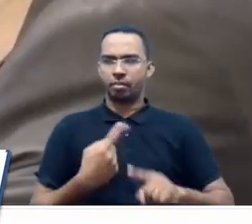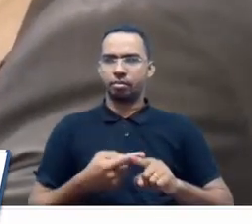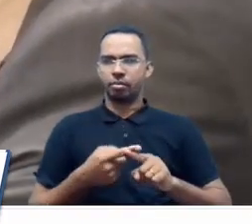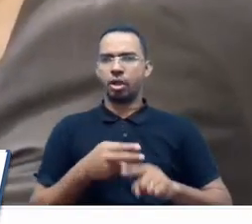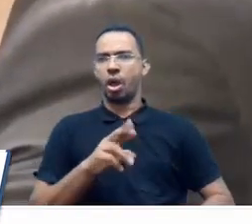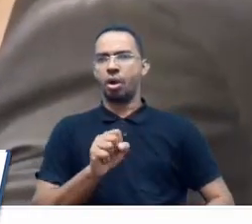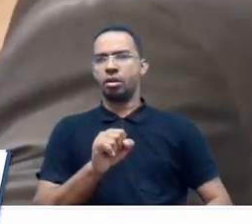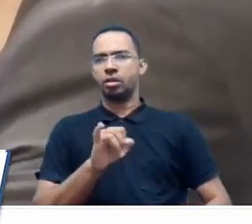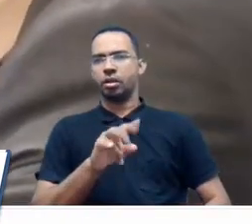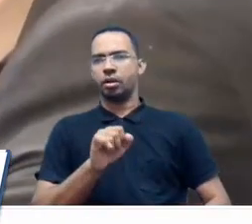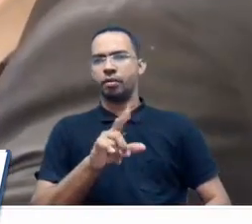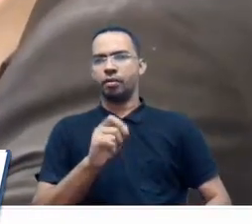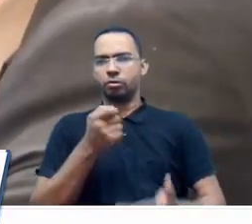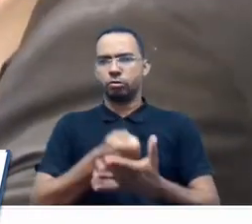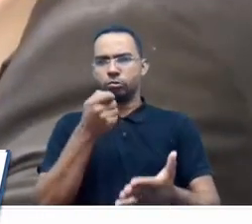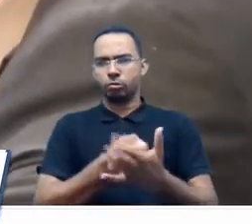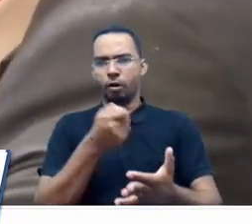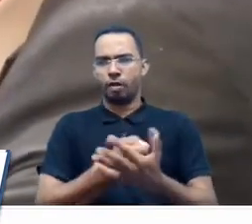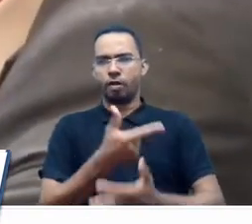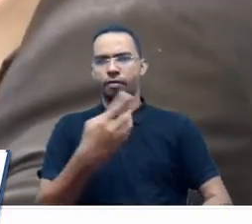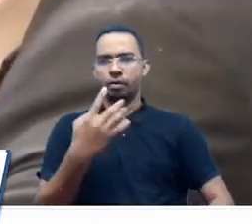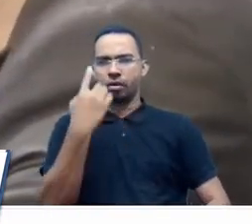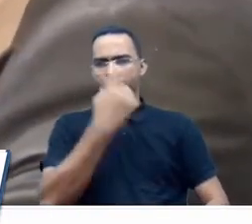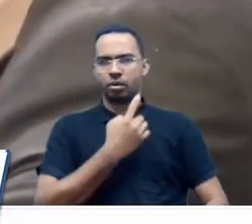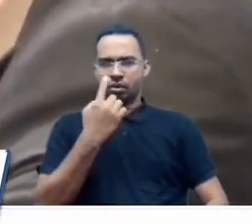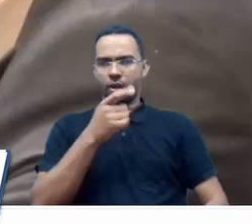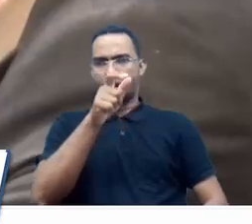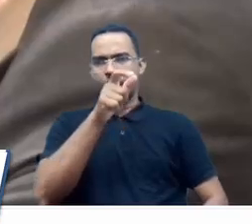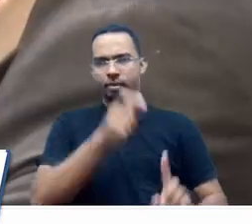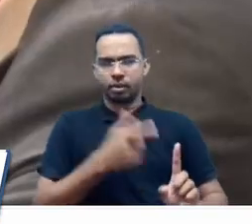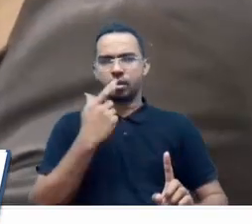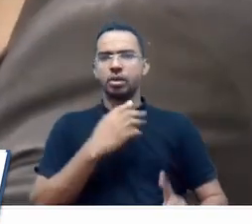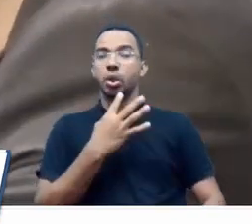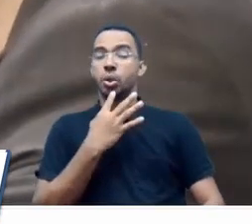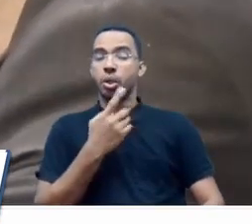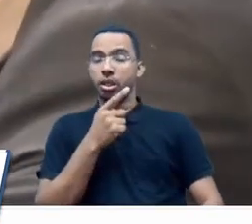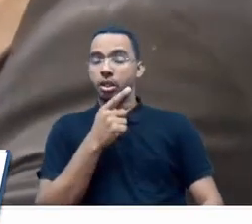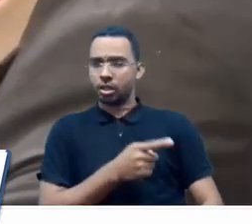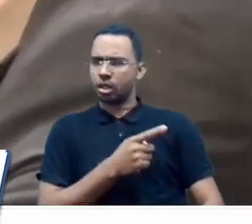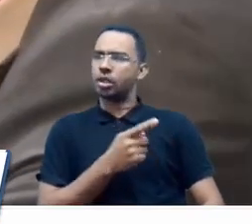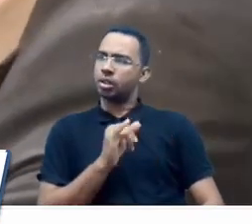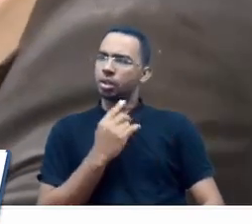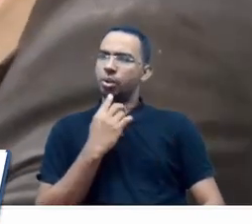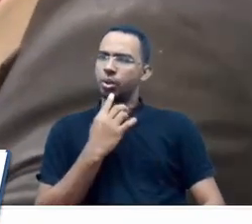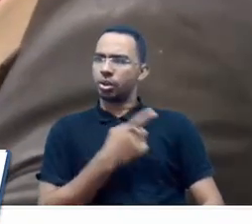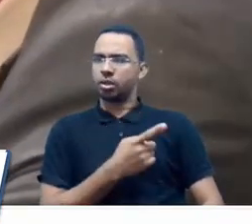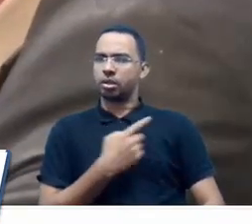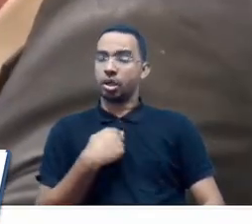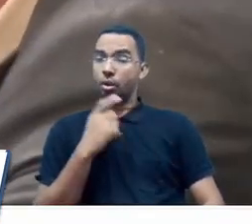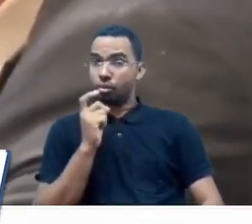trabalha comigo, eu cobro ele 24 horas e é um cara que quem conhece ele, quem conhece, e se eu estiver